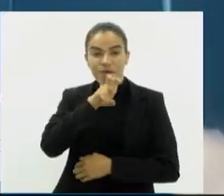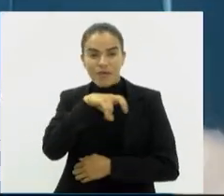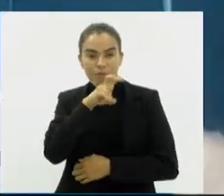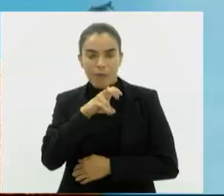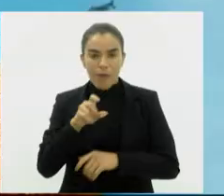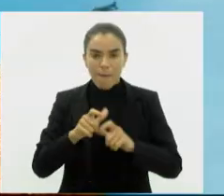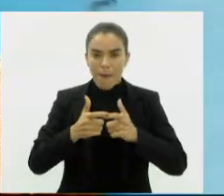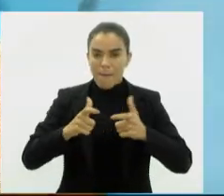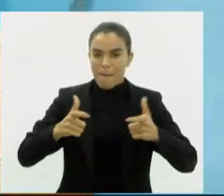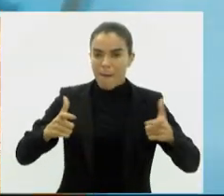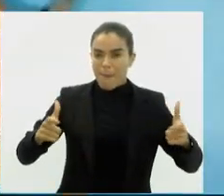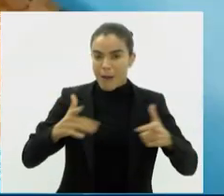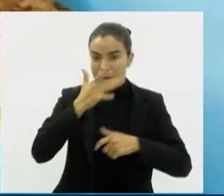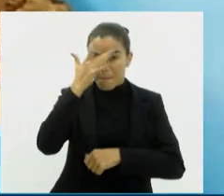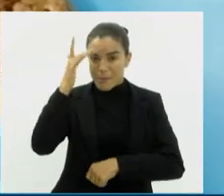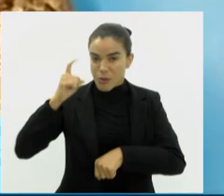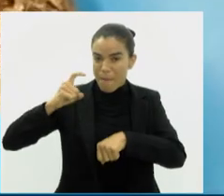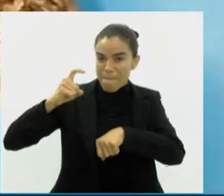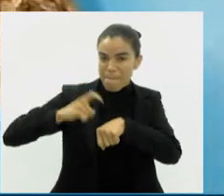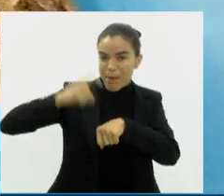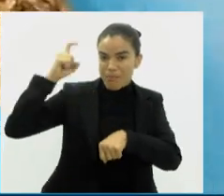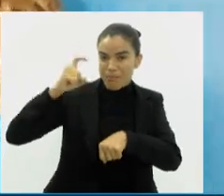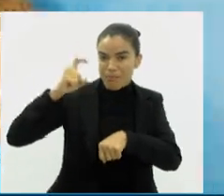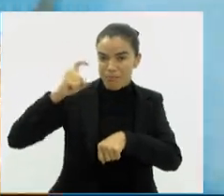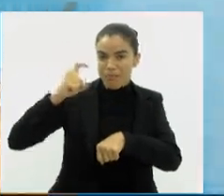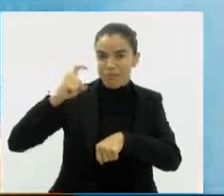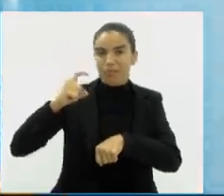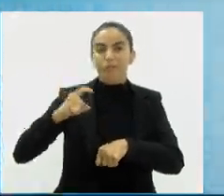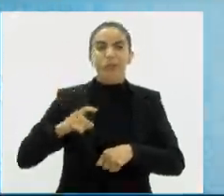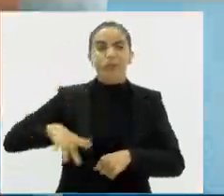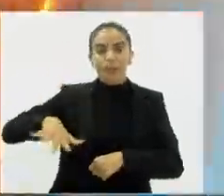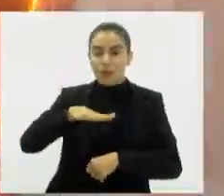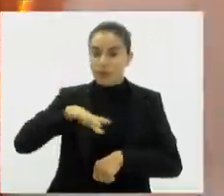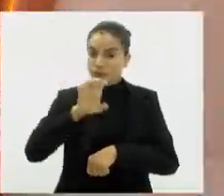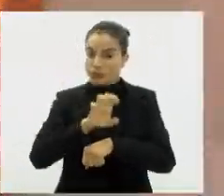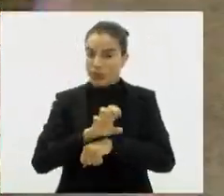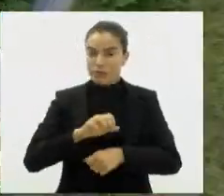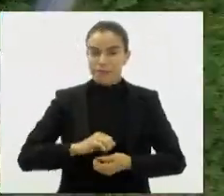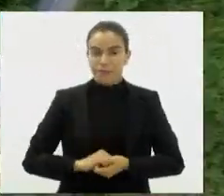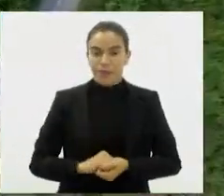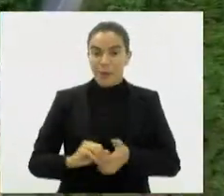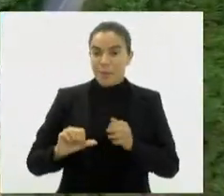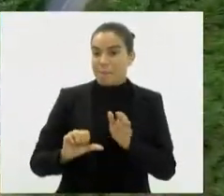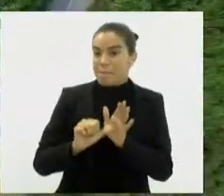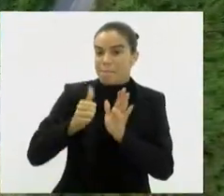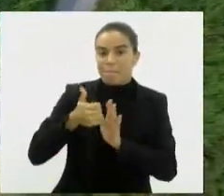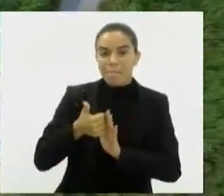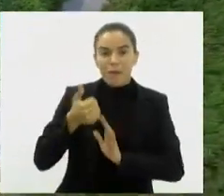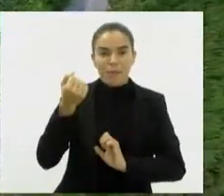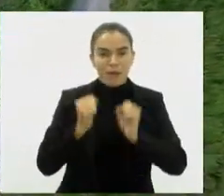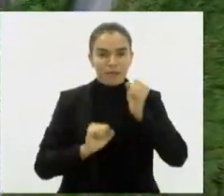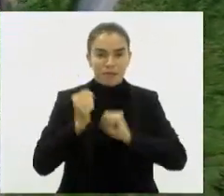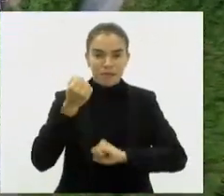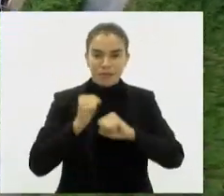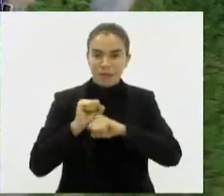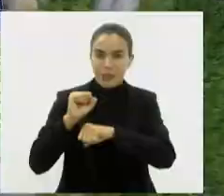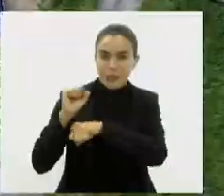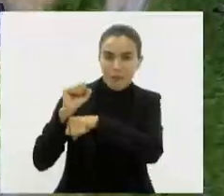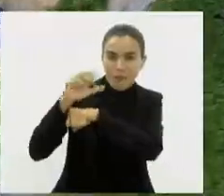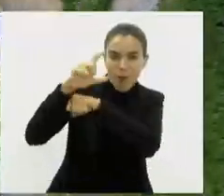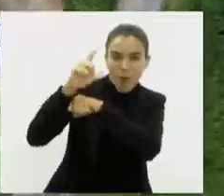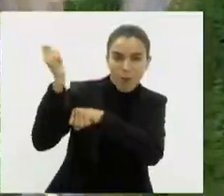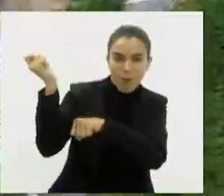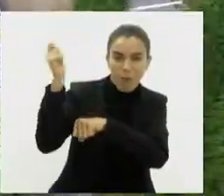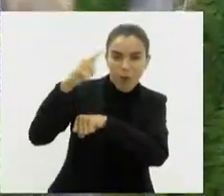para o aumento do número de pessoas picadas por escorpiões no estado. Primeira usina solar do Departamento de Estradas